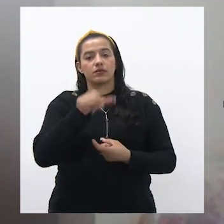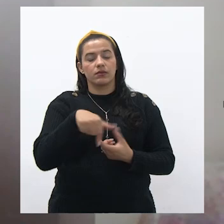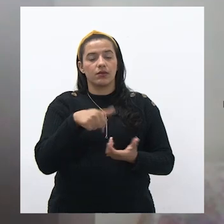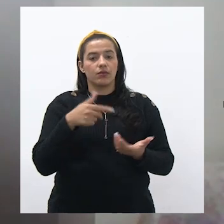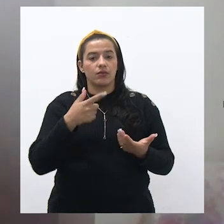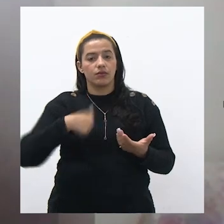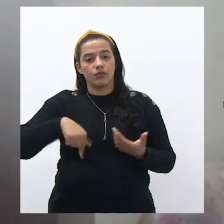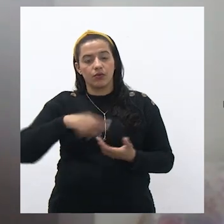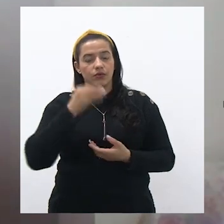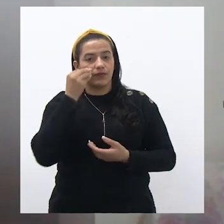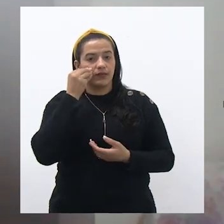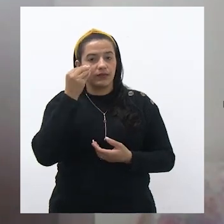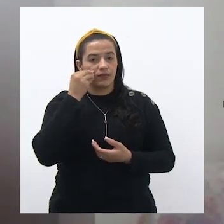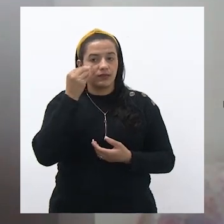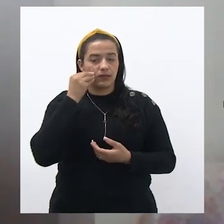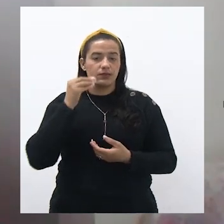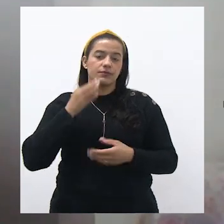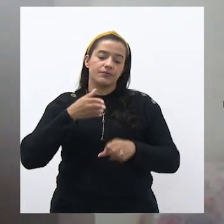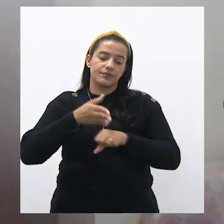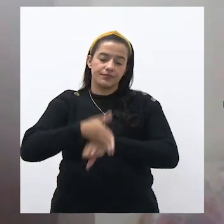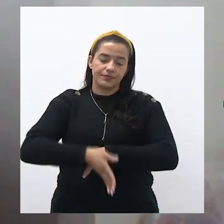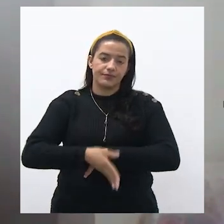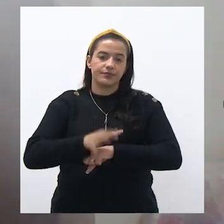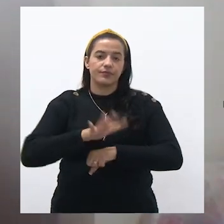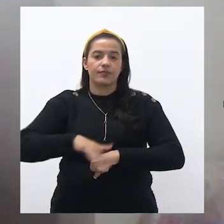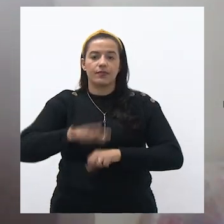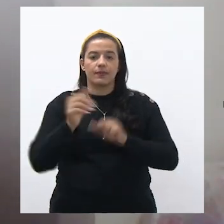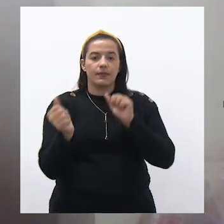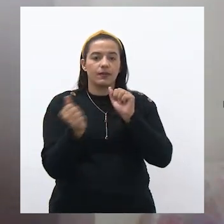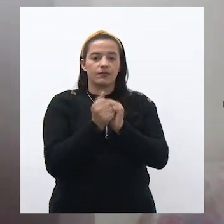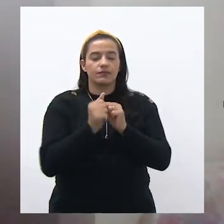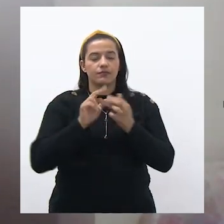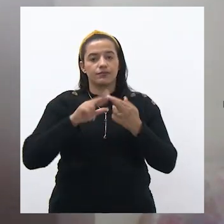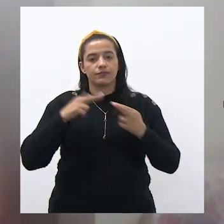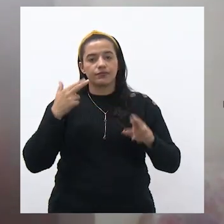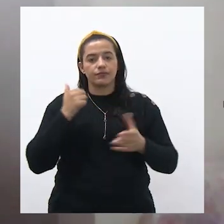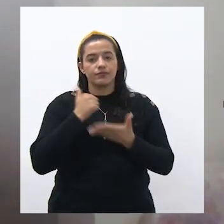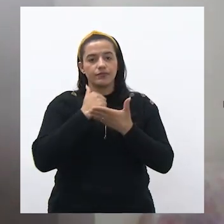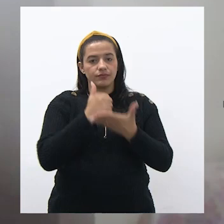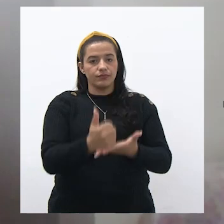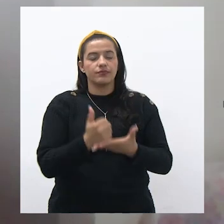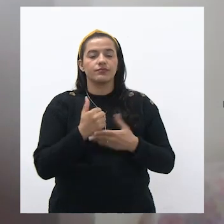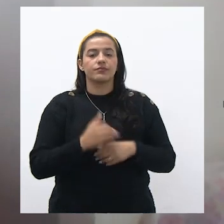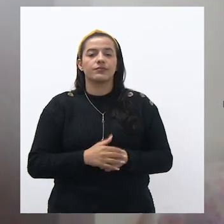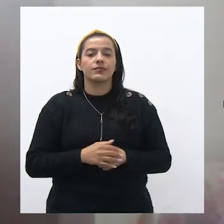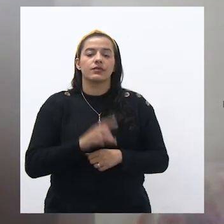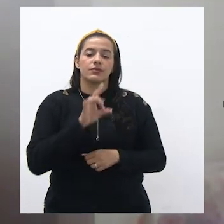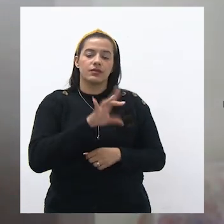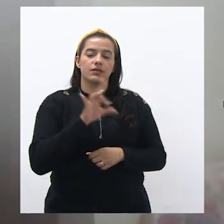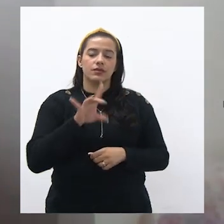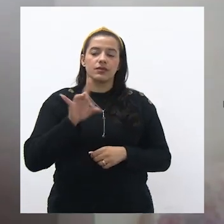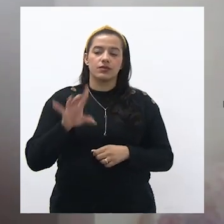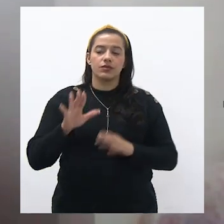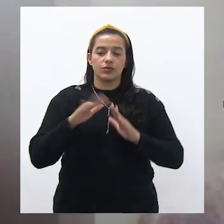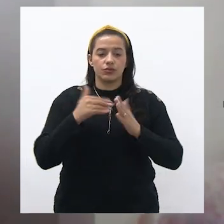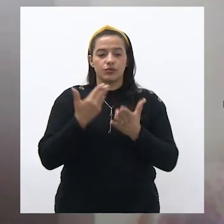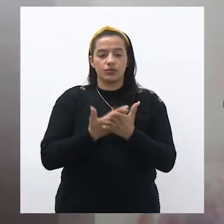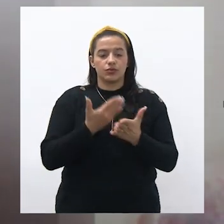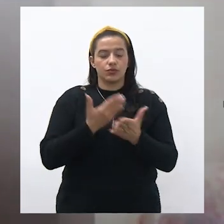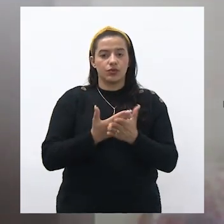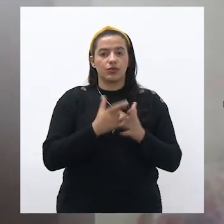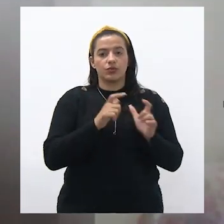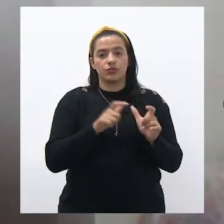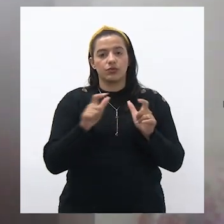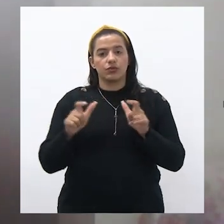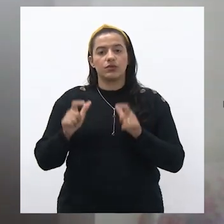vai buscar a intervenção junto à nossa rede de apoio. Cada uma das nossas escolas, no ambiente em que a gente está, a